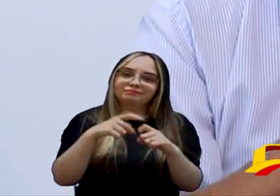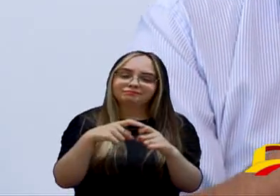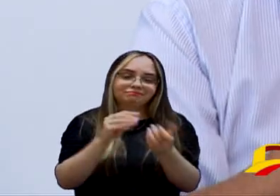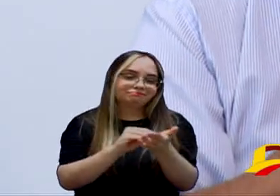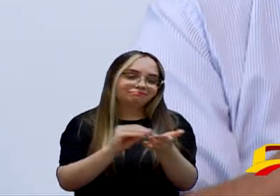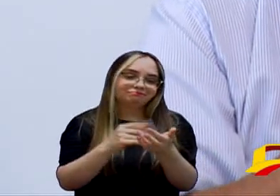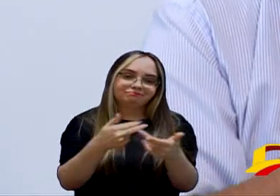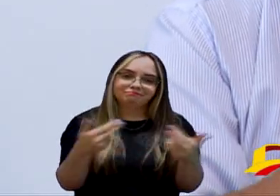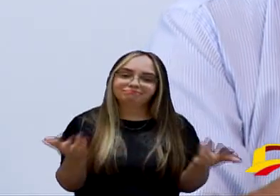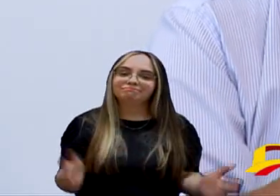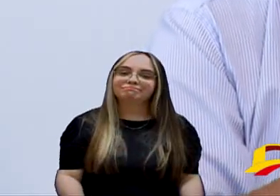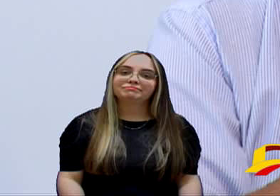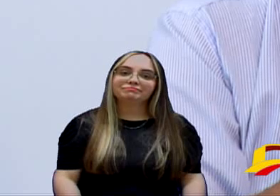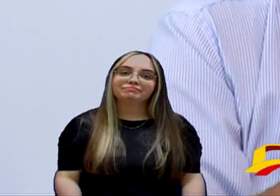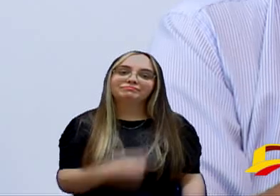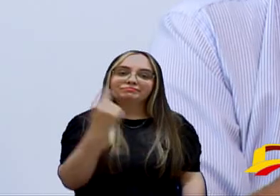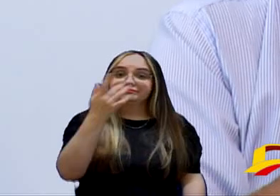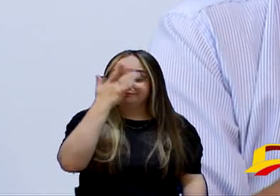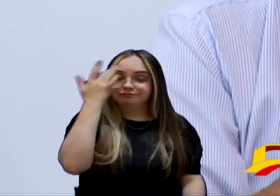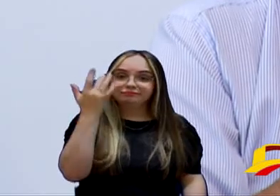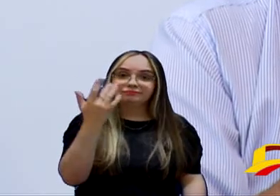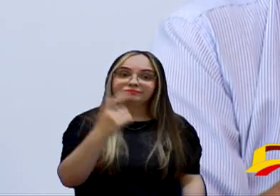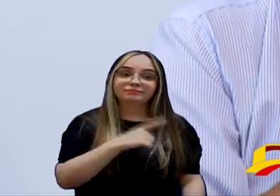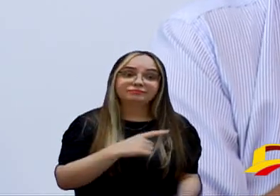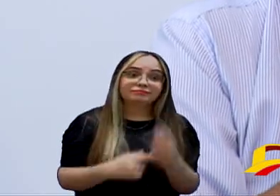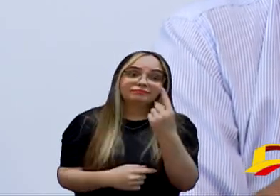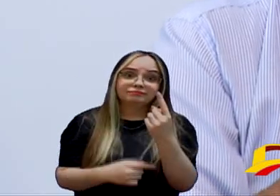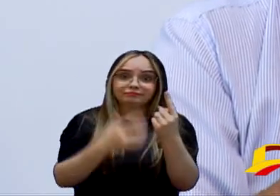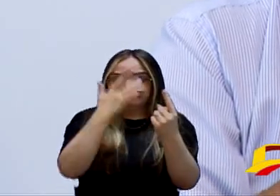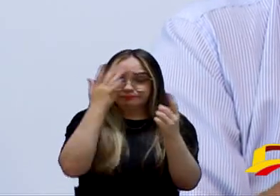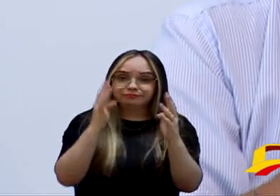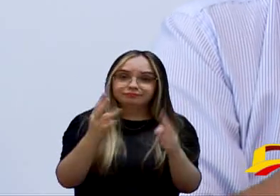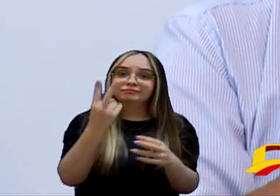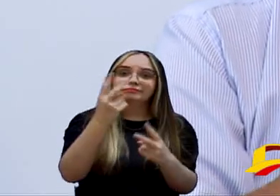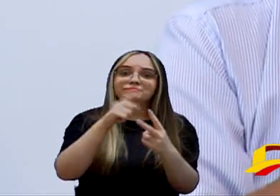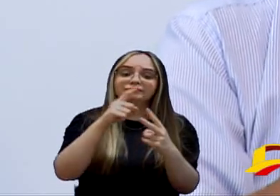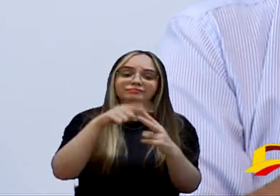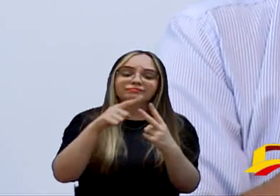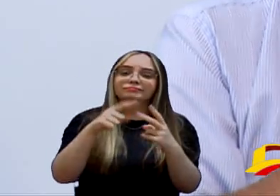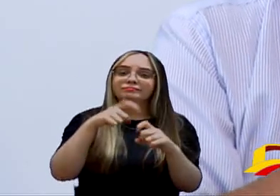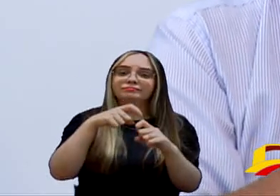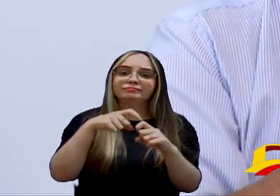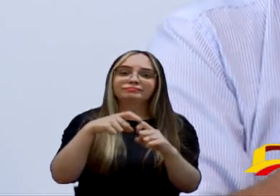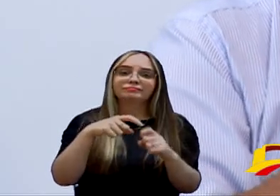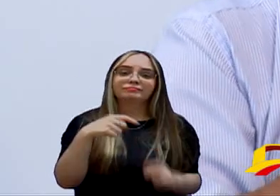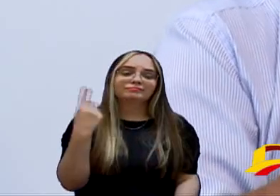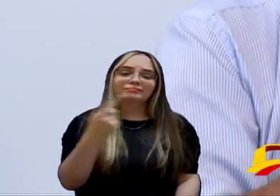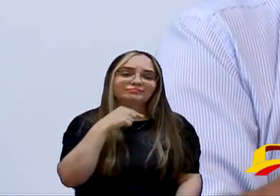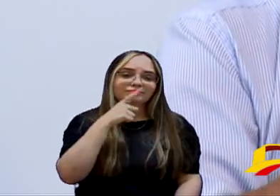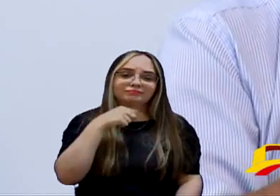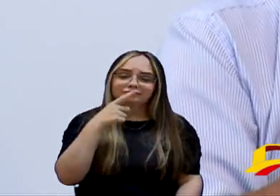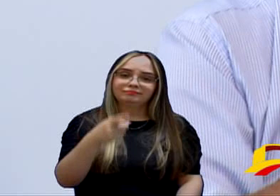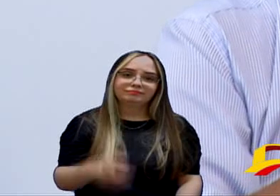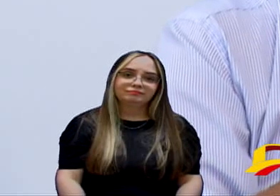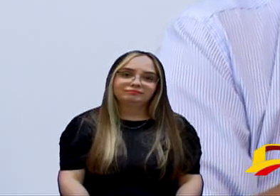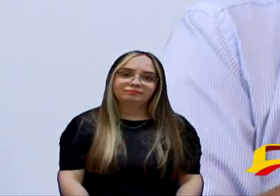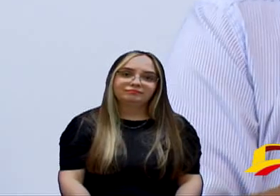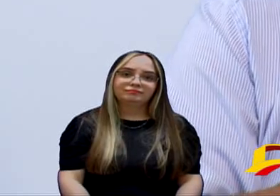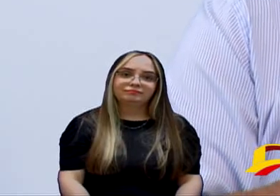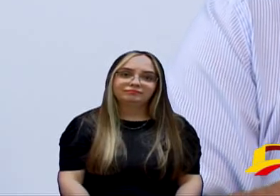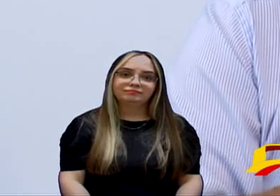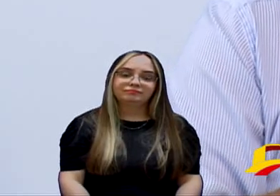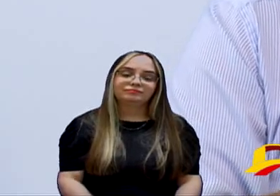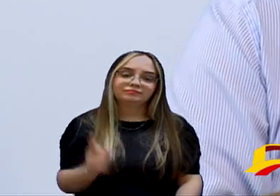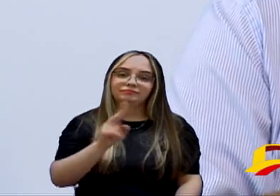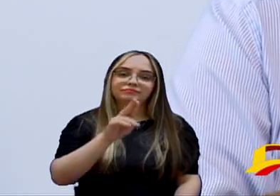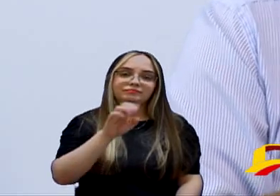de câncer por isso que você fica as pessoas que tem uma tendência para atender dois médicos não dá conta para todo mundo ali atender a população ali